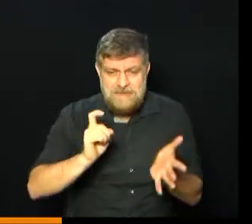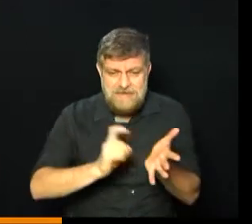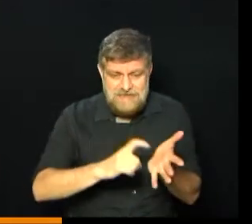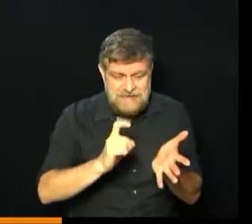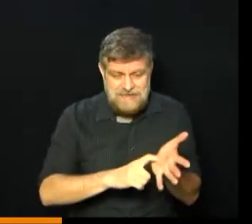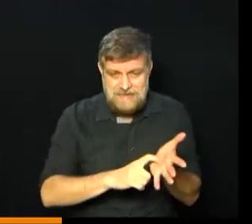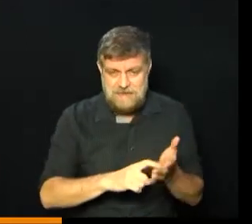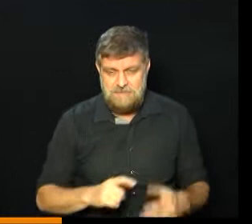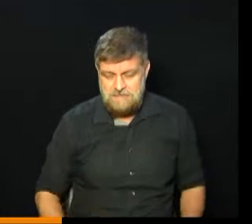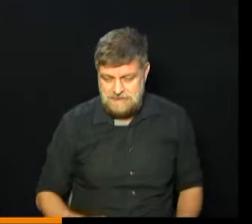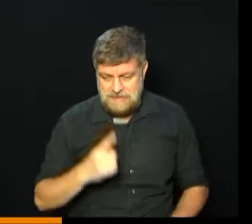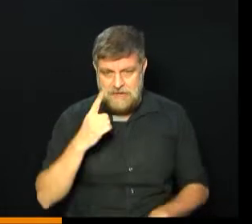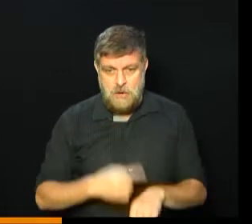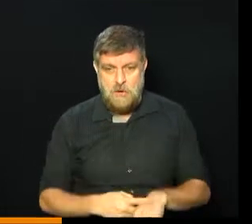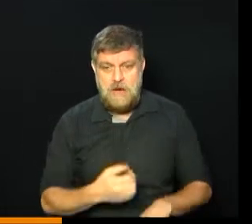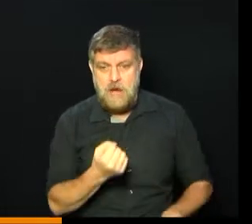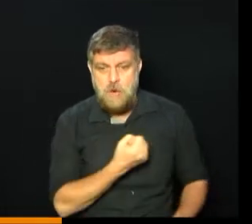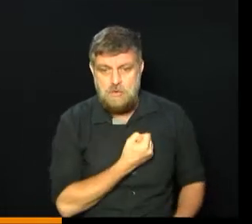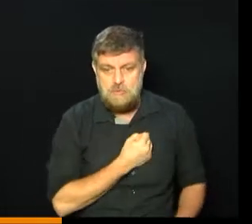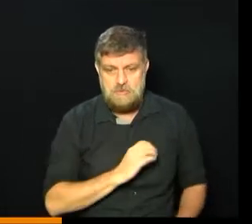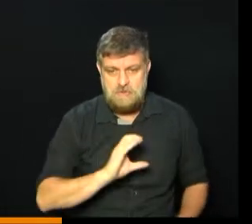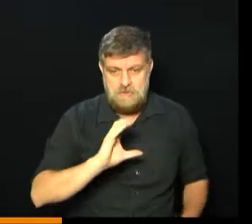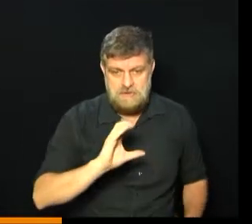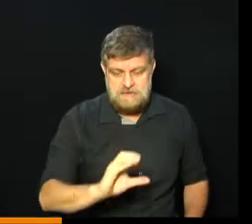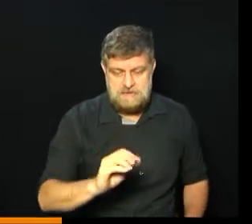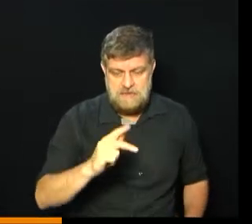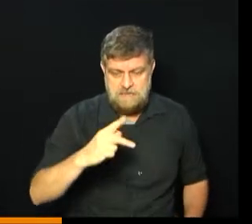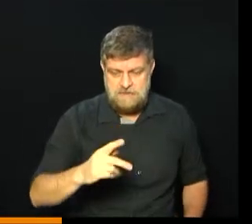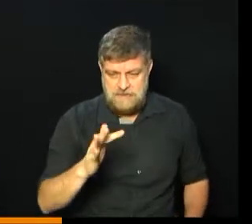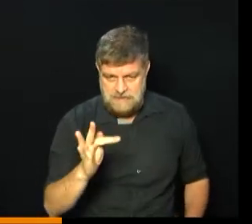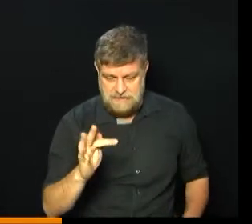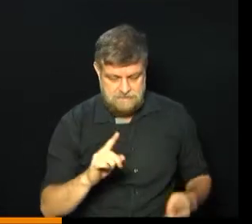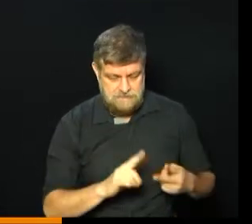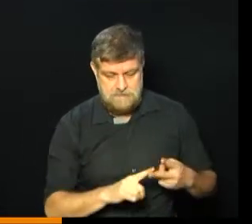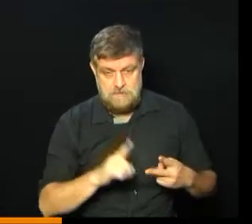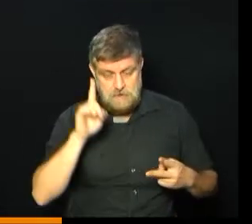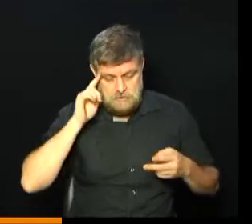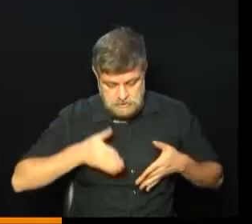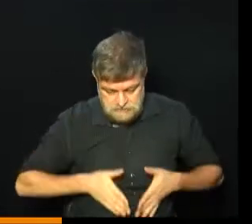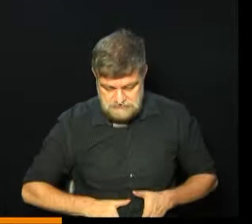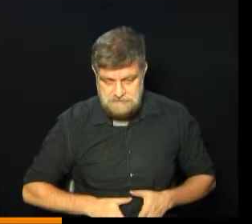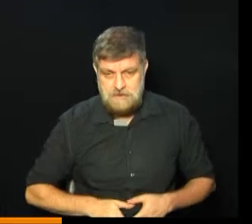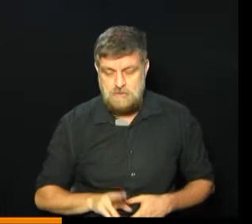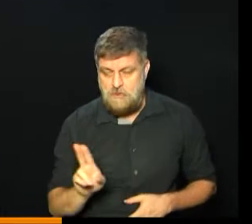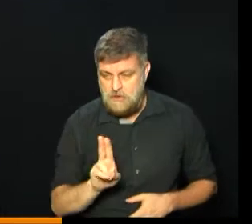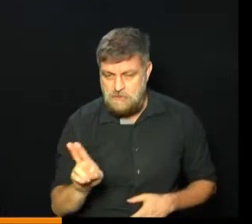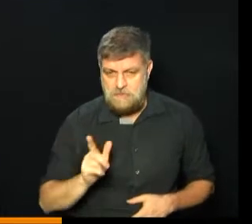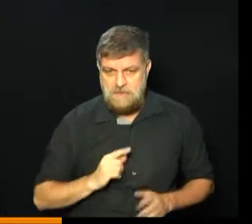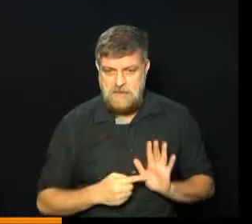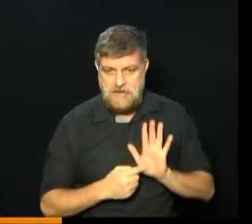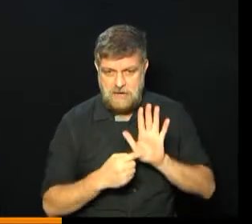quando a pessoa coloca o número do CPF dela data de nascimento e o primeiro nome vai aparecer você tomou